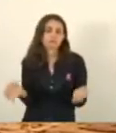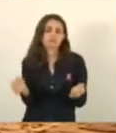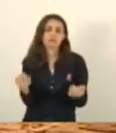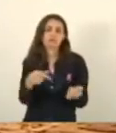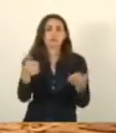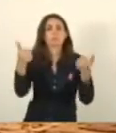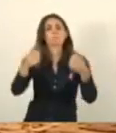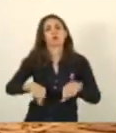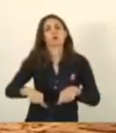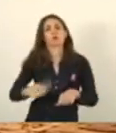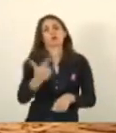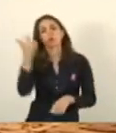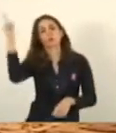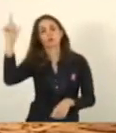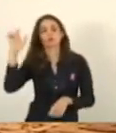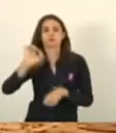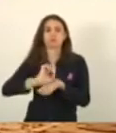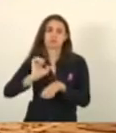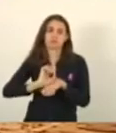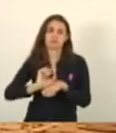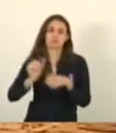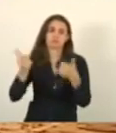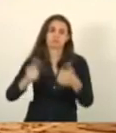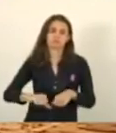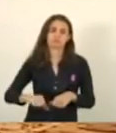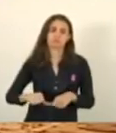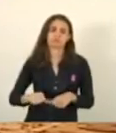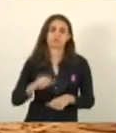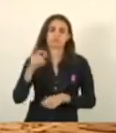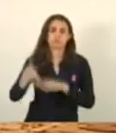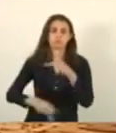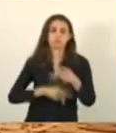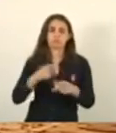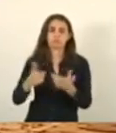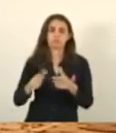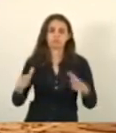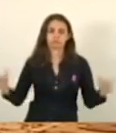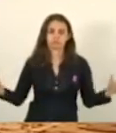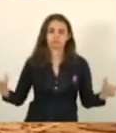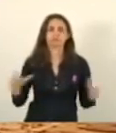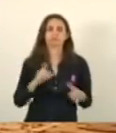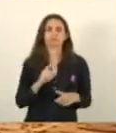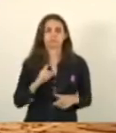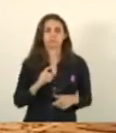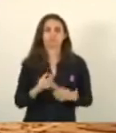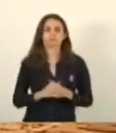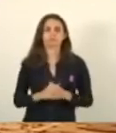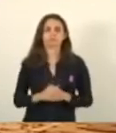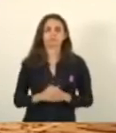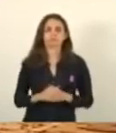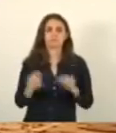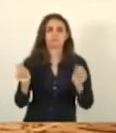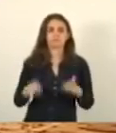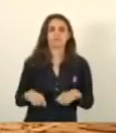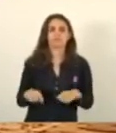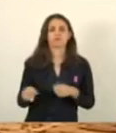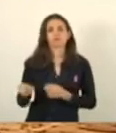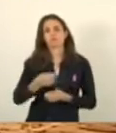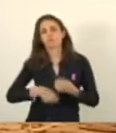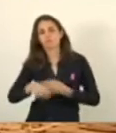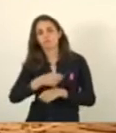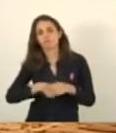pior do que esses estados muito mais populosos, muito mais difícil realmente de fazer uma gestão